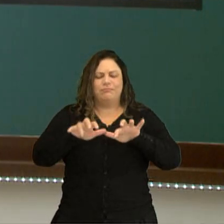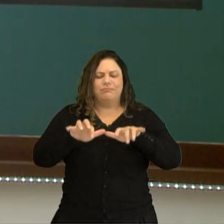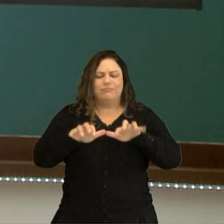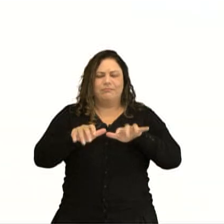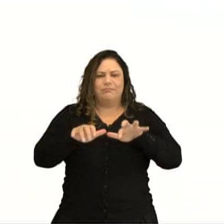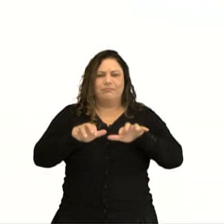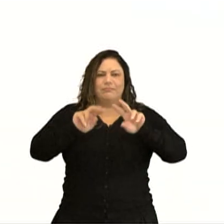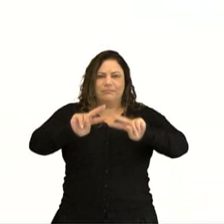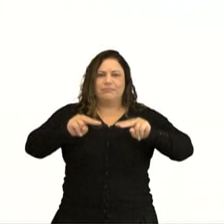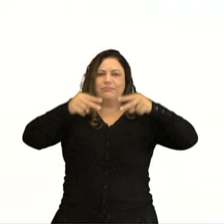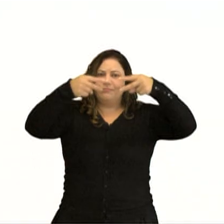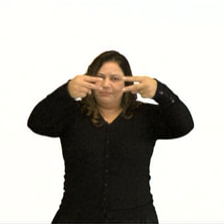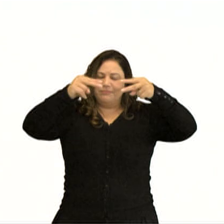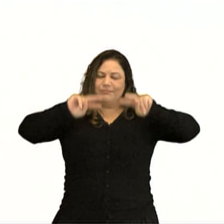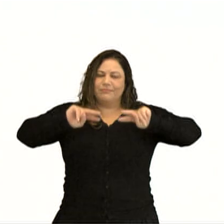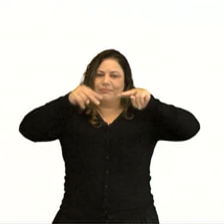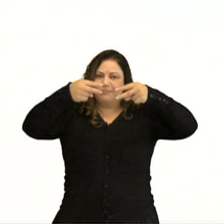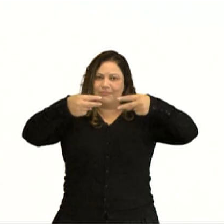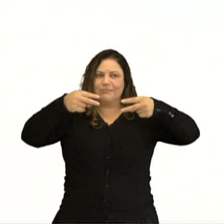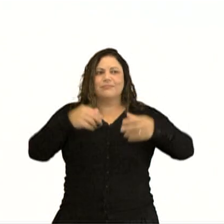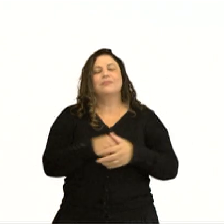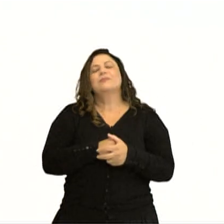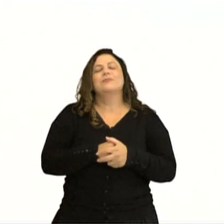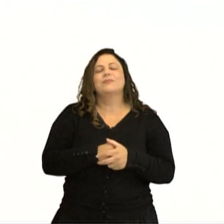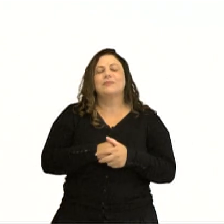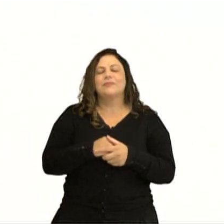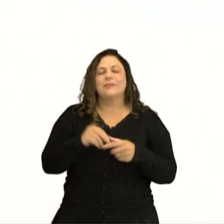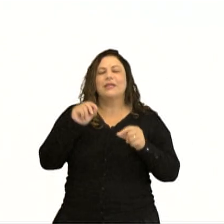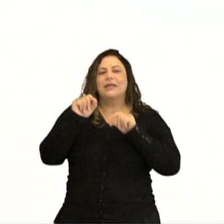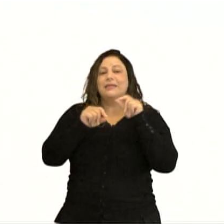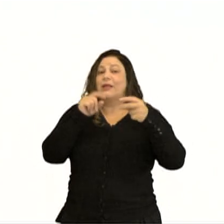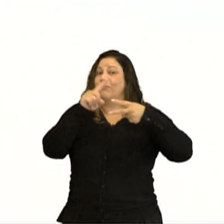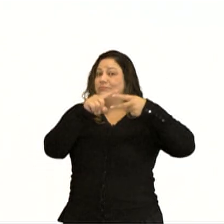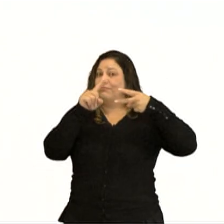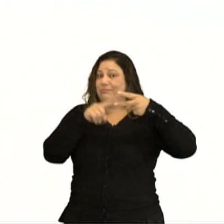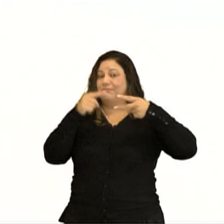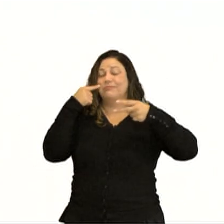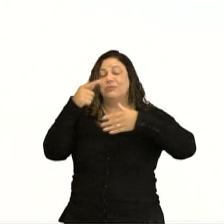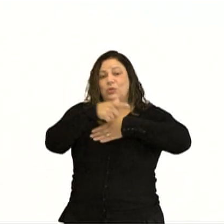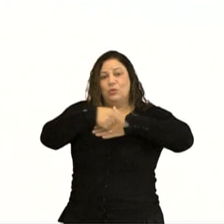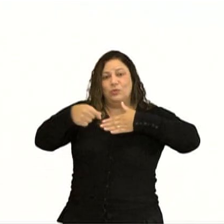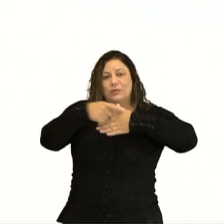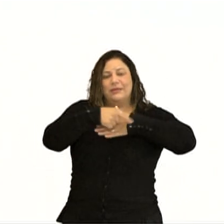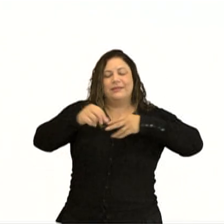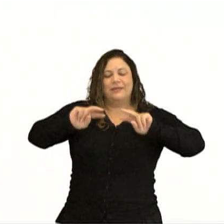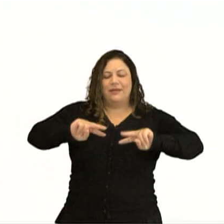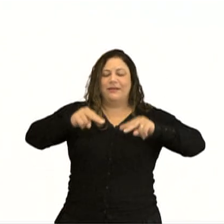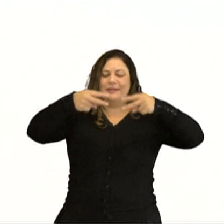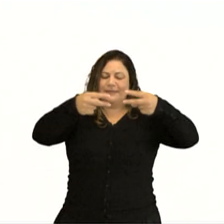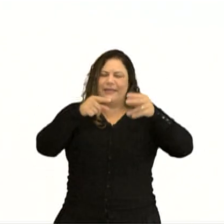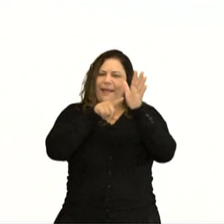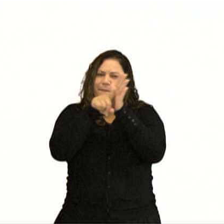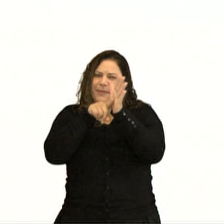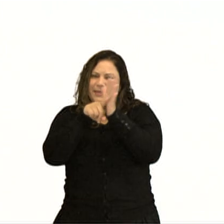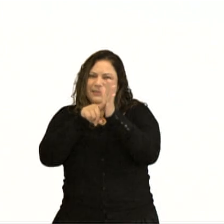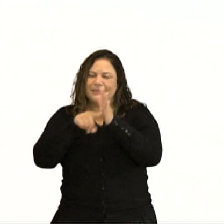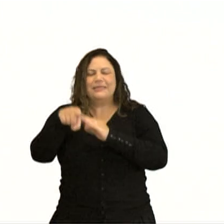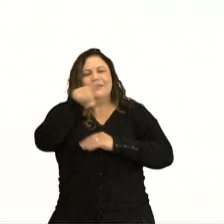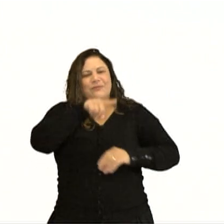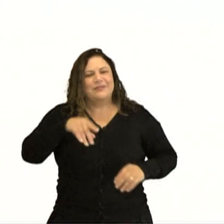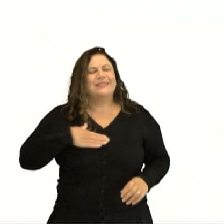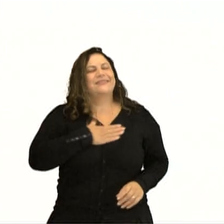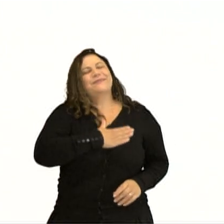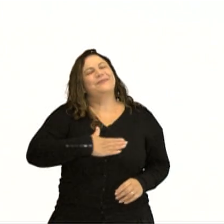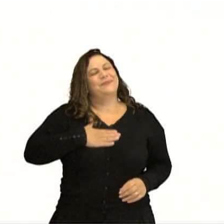artista Tarsila do Amaral e do artista Juan Miró? Sugestões de sites logo aqui para você. Pesquise aí, vocês vão se apaixonar